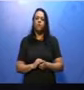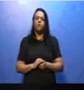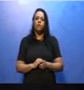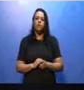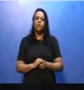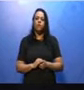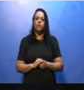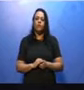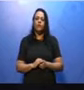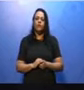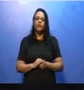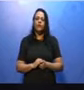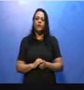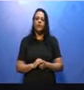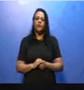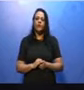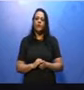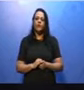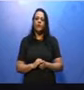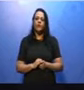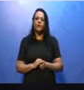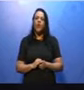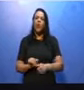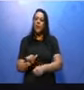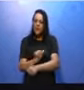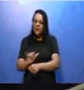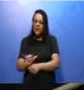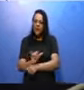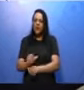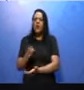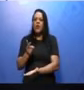explicativas, possuem vírgulas. Ok?